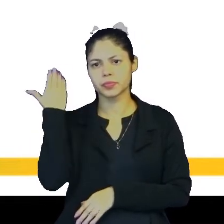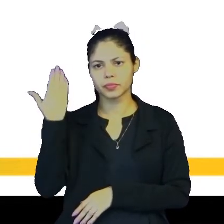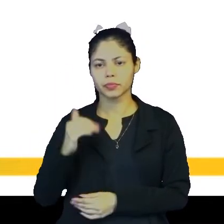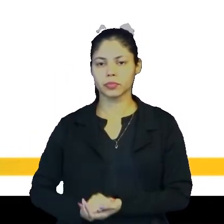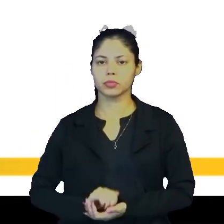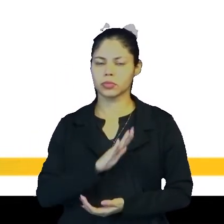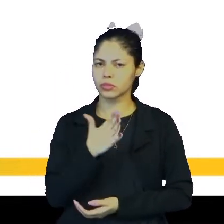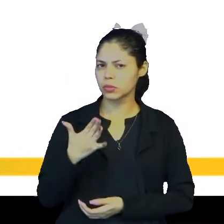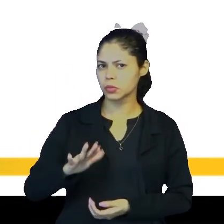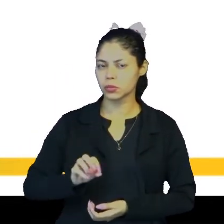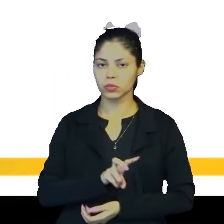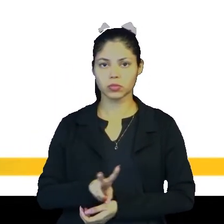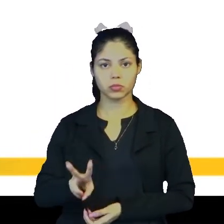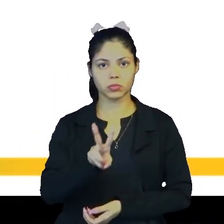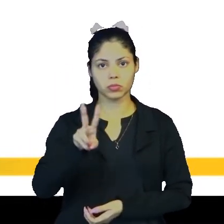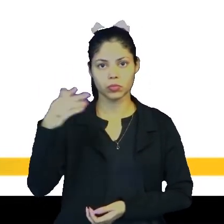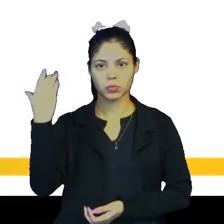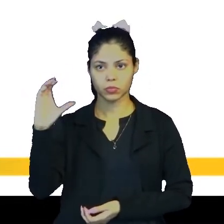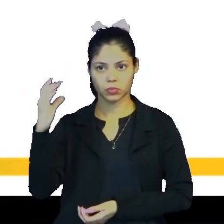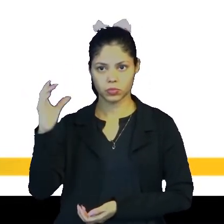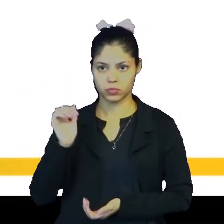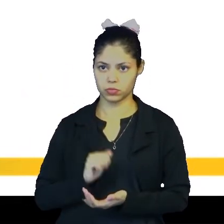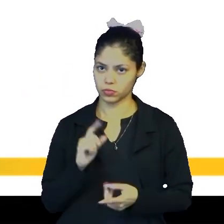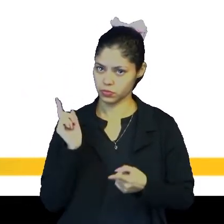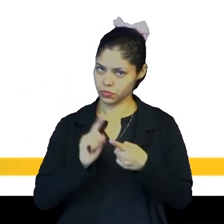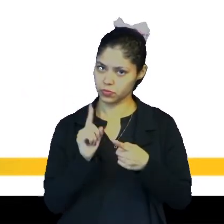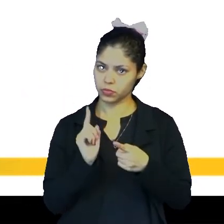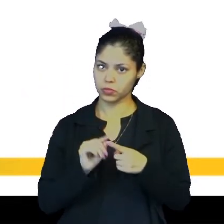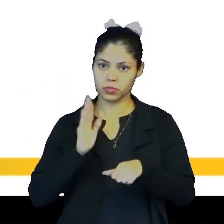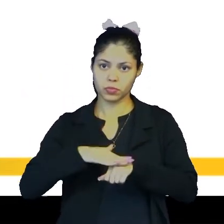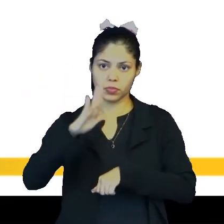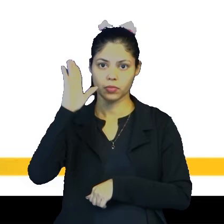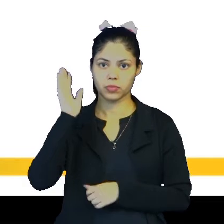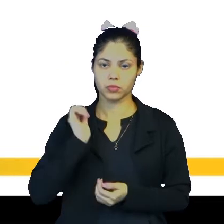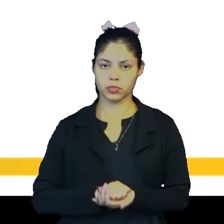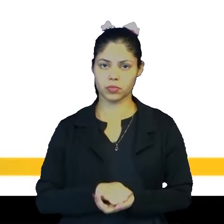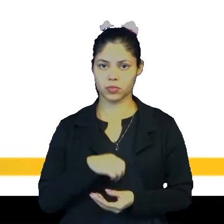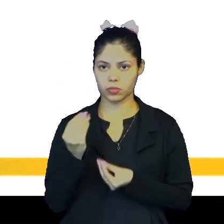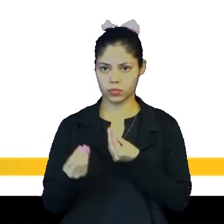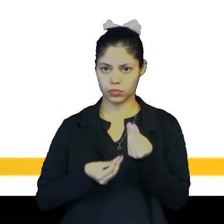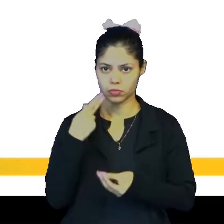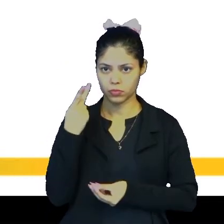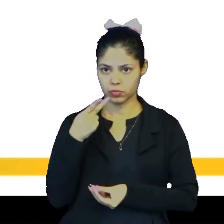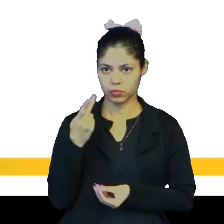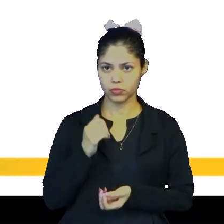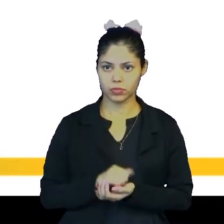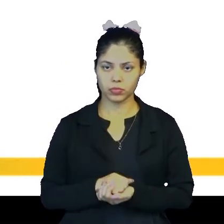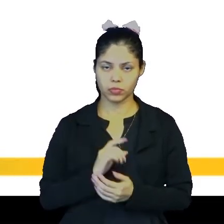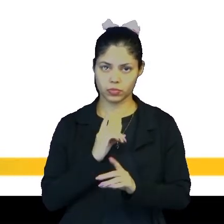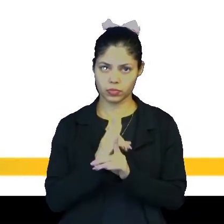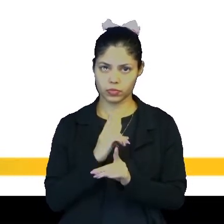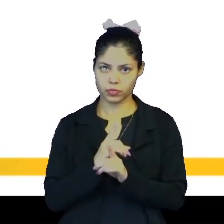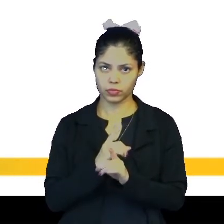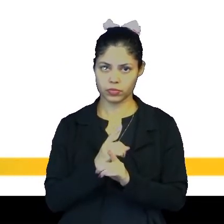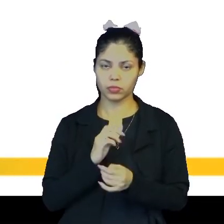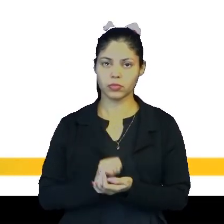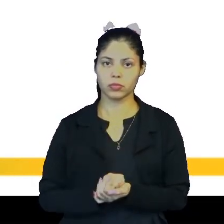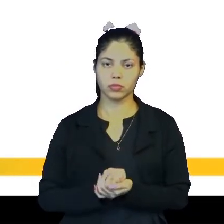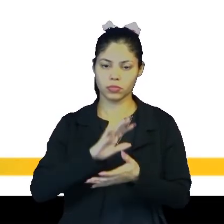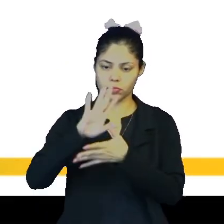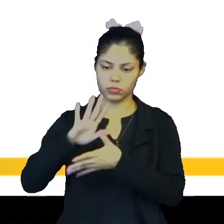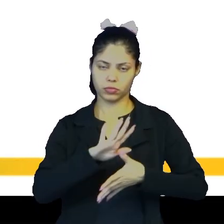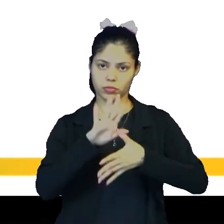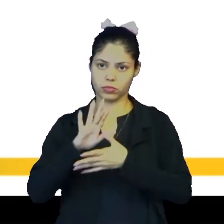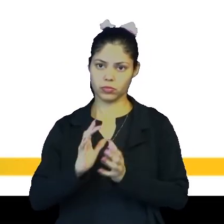de inestimável valor científico por se tratar do mais antigo, como já dito, que foi encontrado na